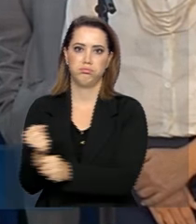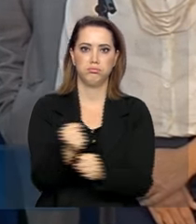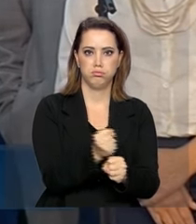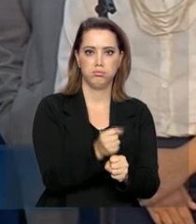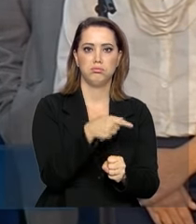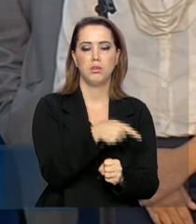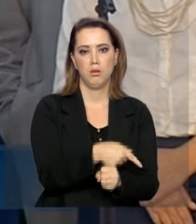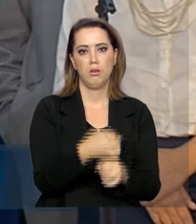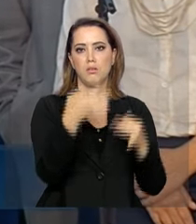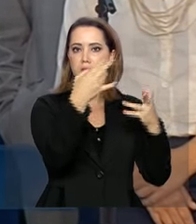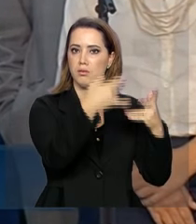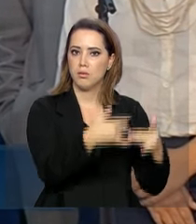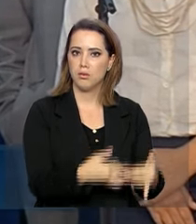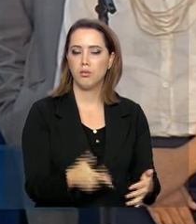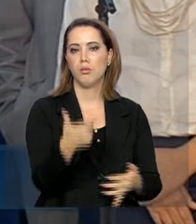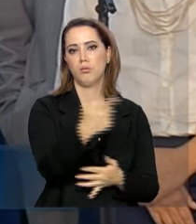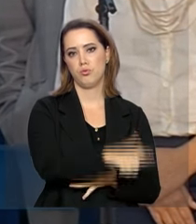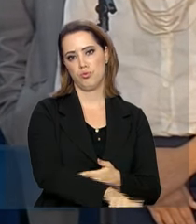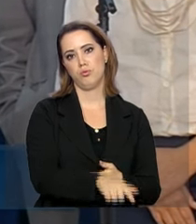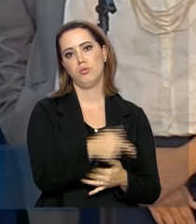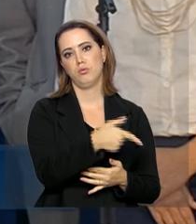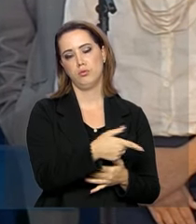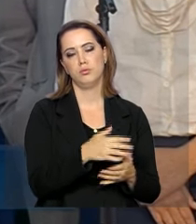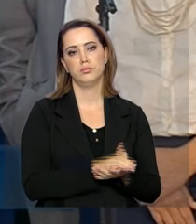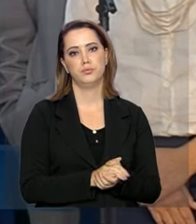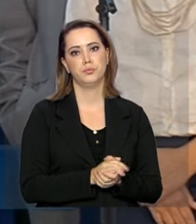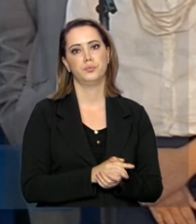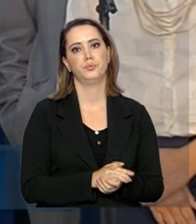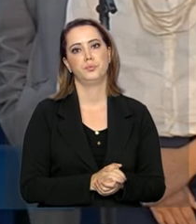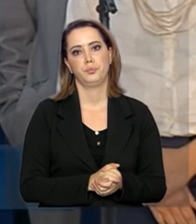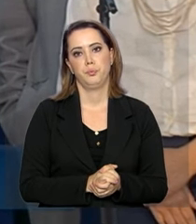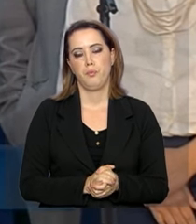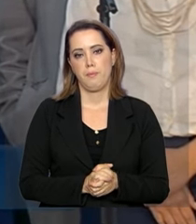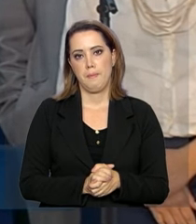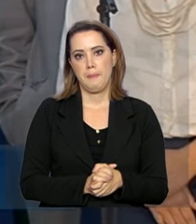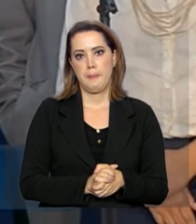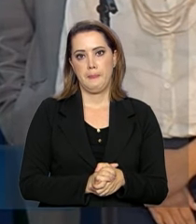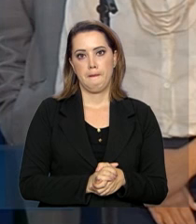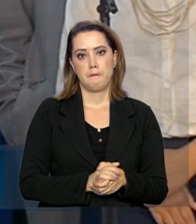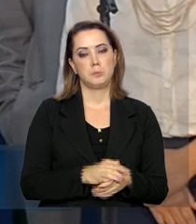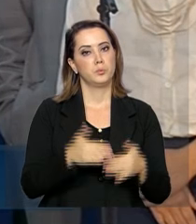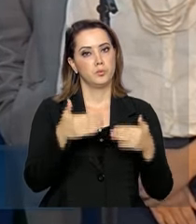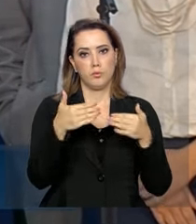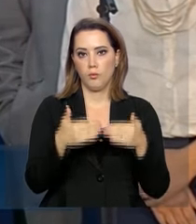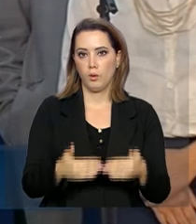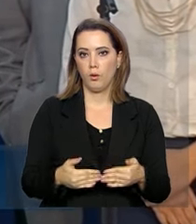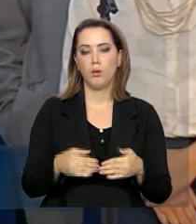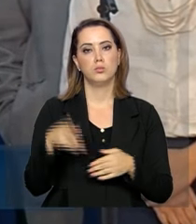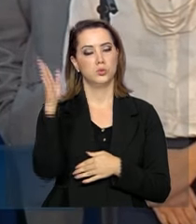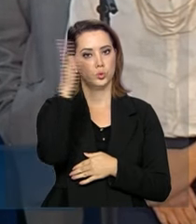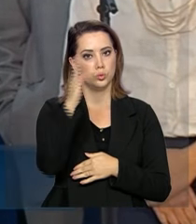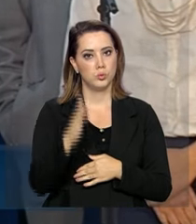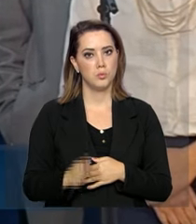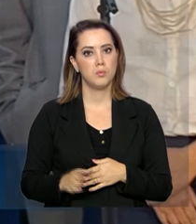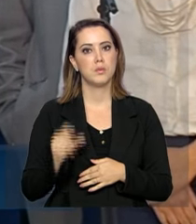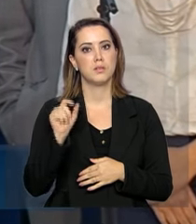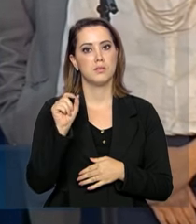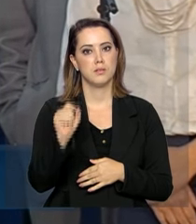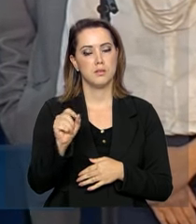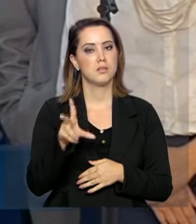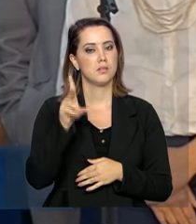para prestar mais um outro depoimento. No ambiente republicano, no